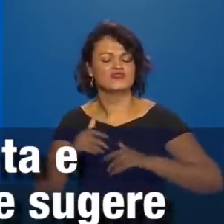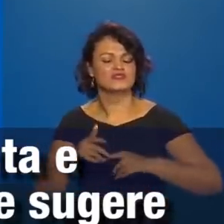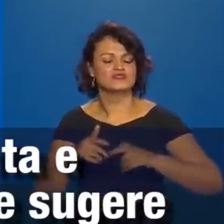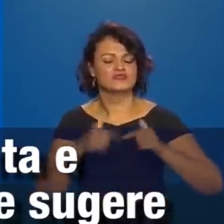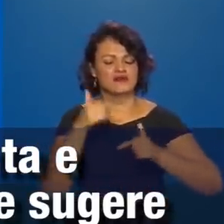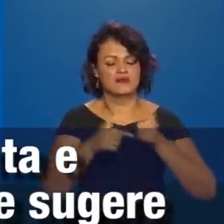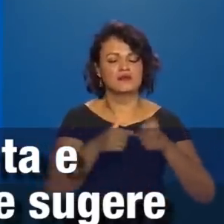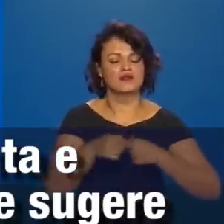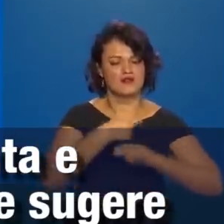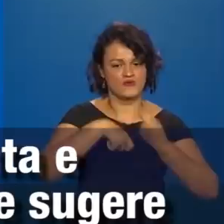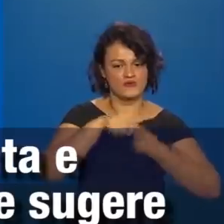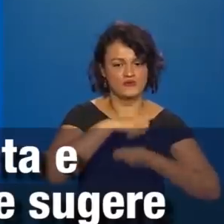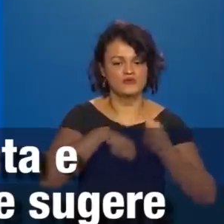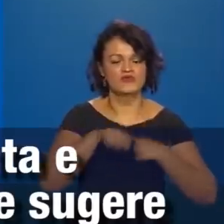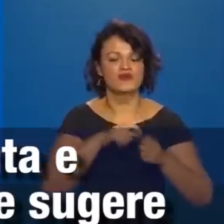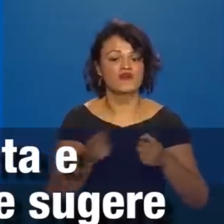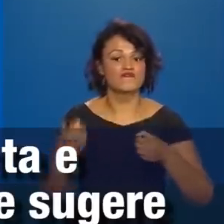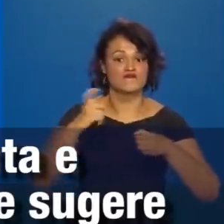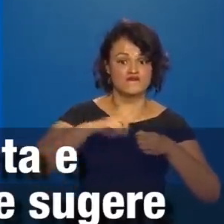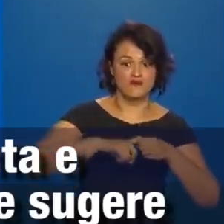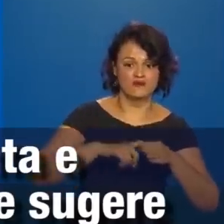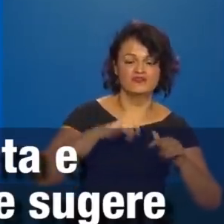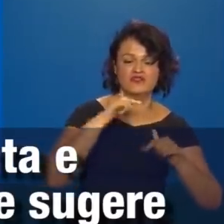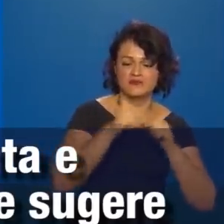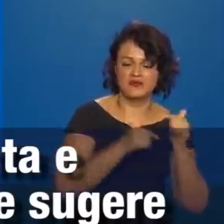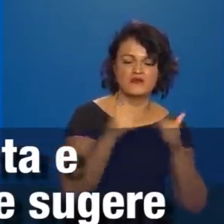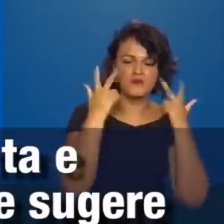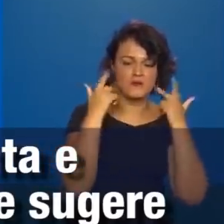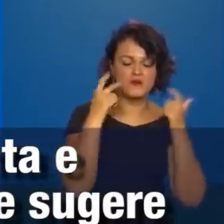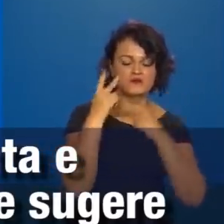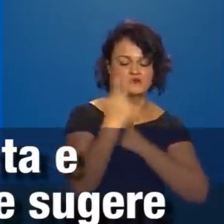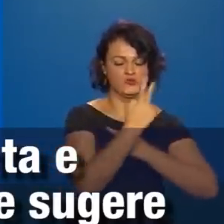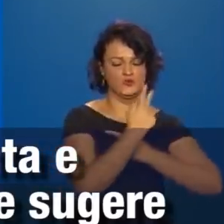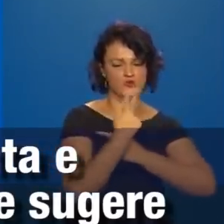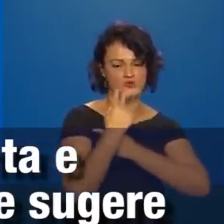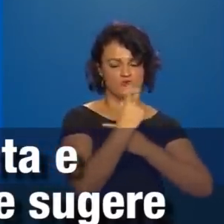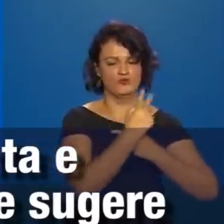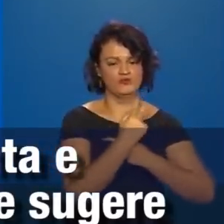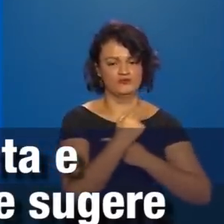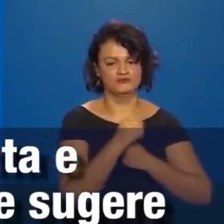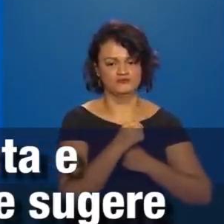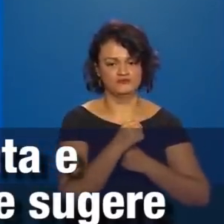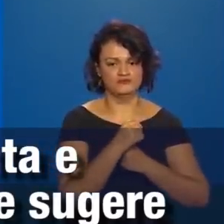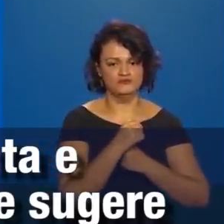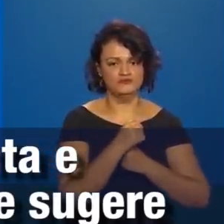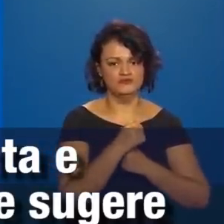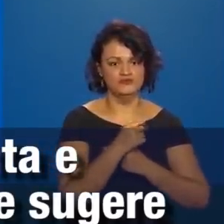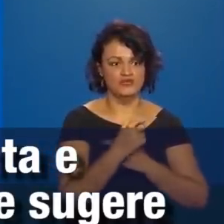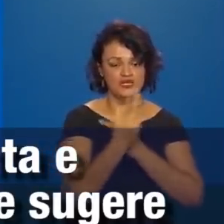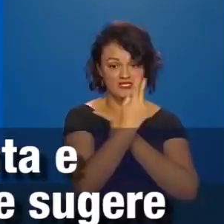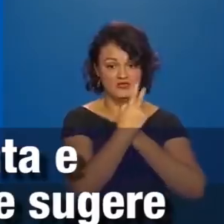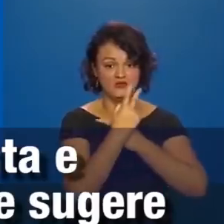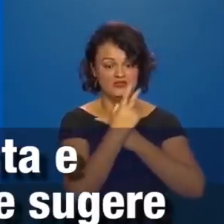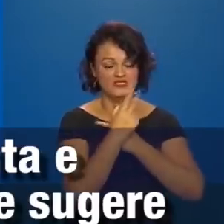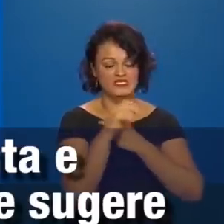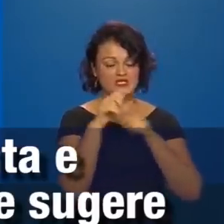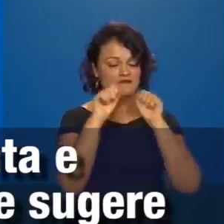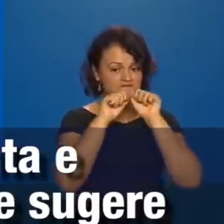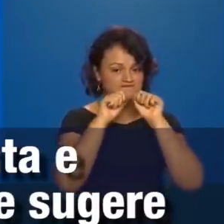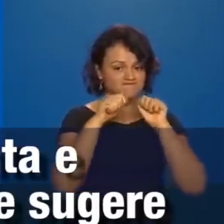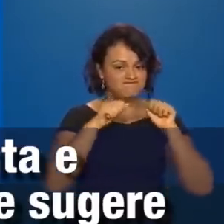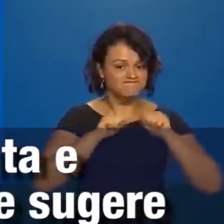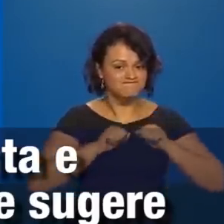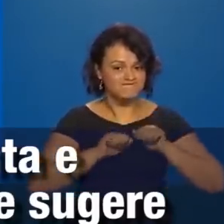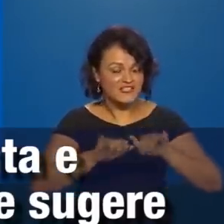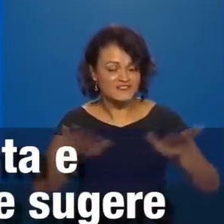economia possam retornar ao seu trabalho com segurança e não infectando aquele próprio que ele está servindo, que é